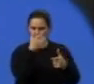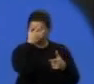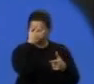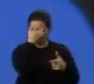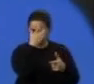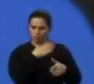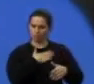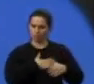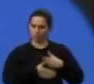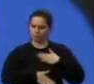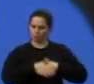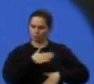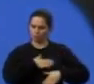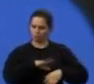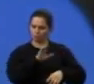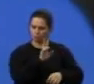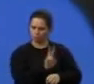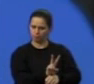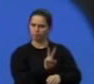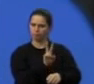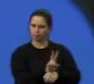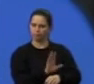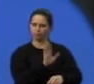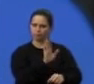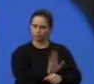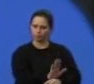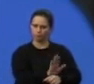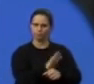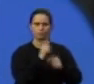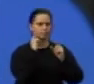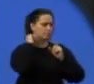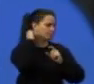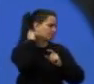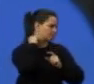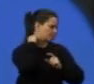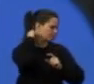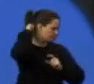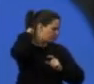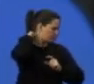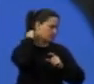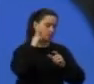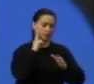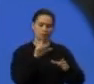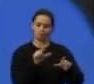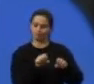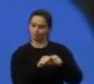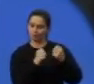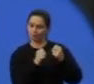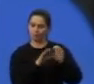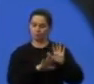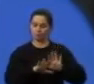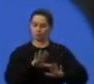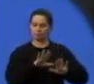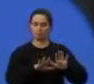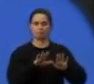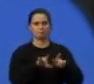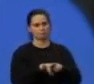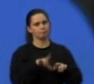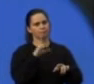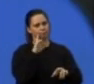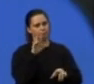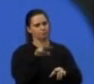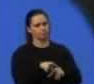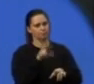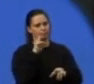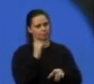consciente, pense na possibilidade de fratura no pescoço antes de movimentar a vítima. Logo,